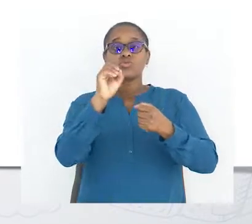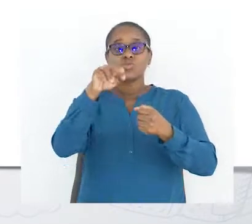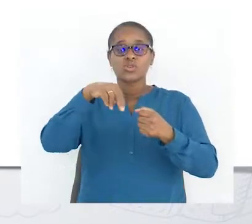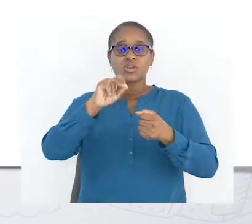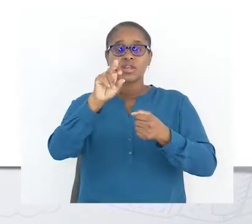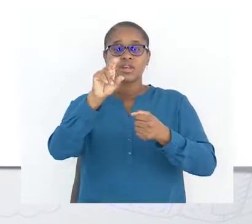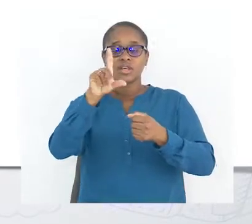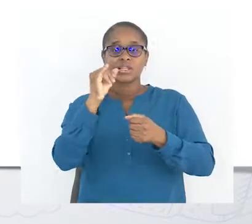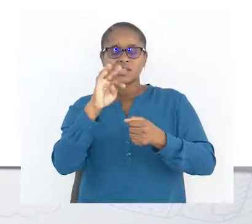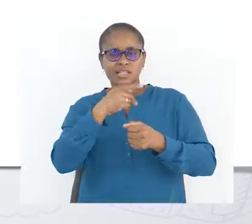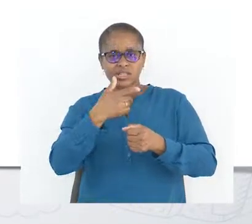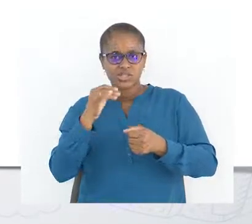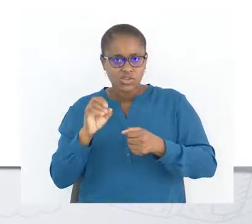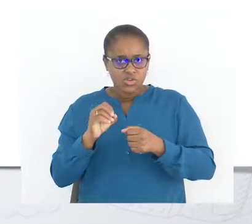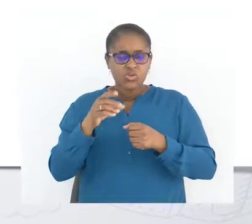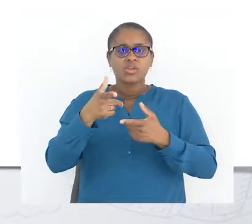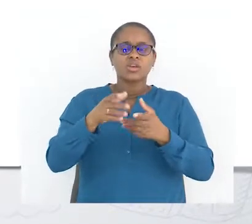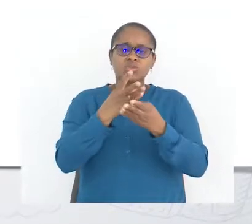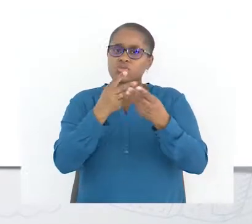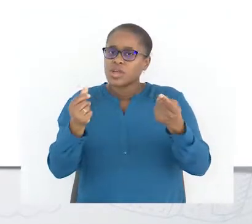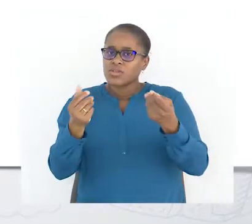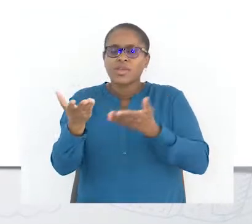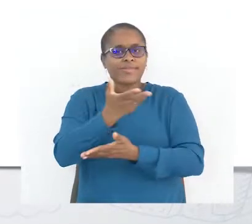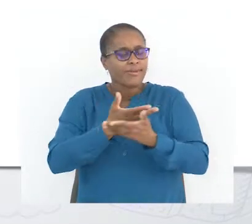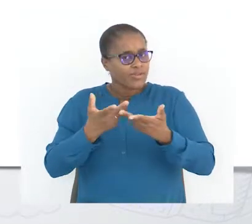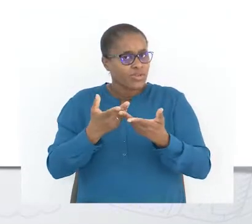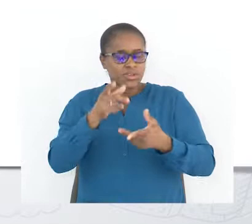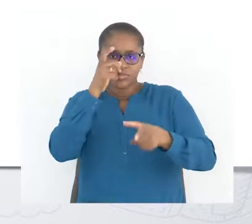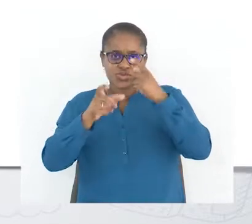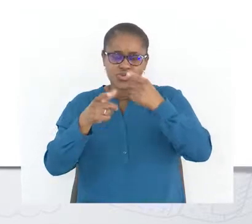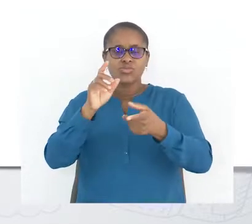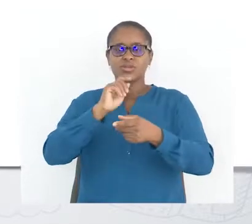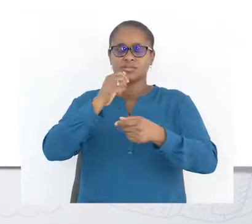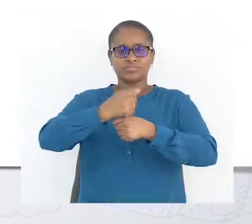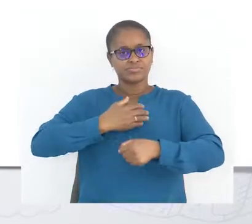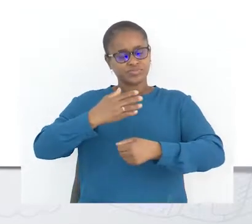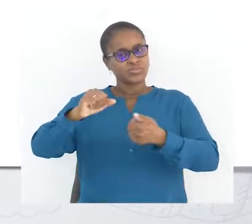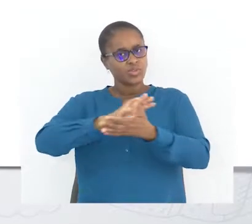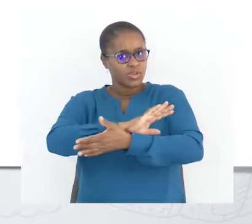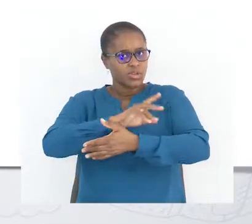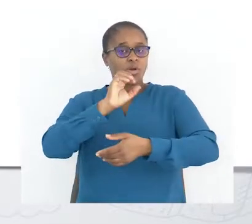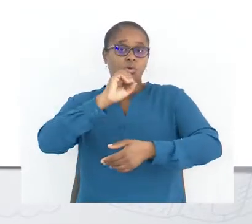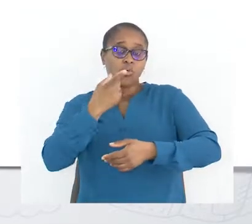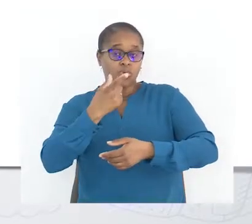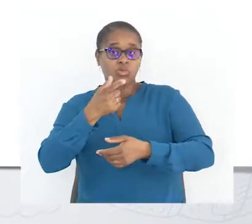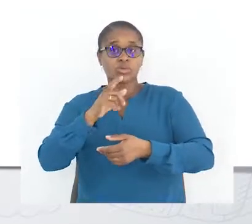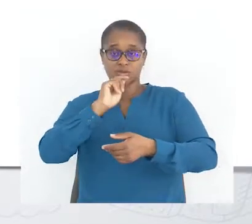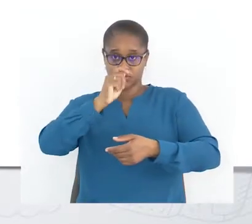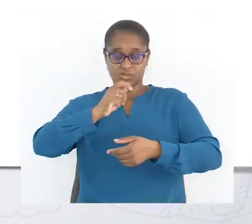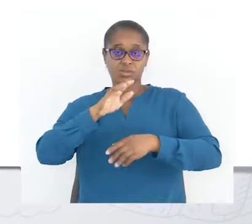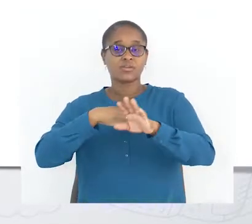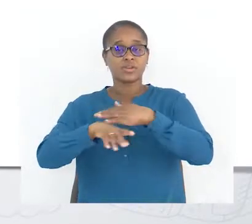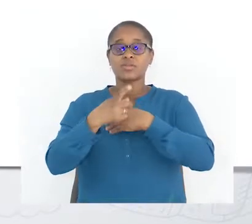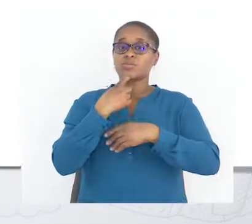conversacional, resultante da interação entre um jornalista ou um entrevistador, que coloca a questão, e um entrevistado,